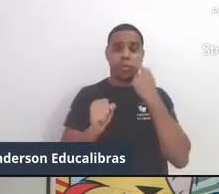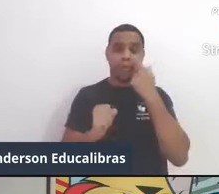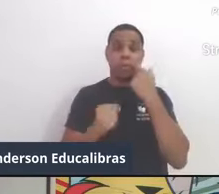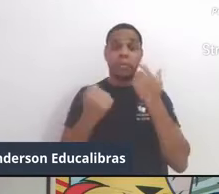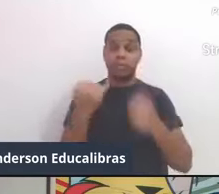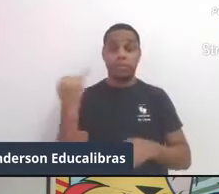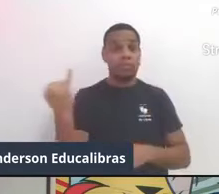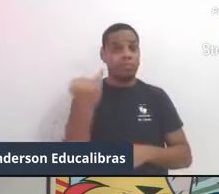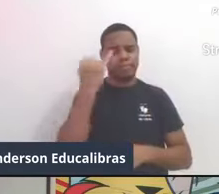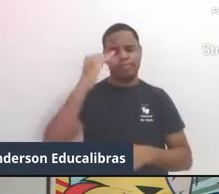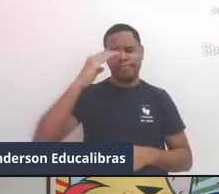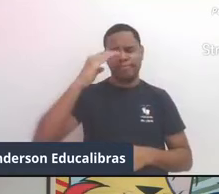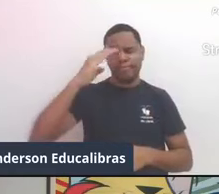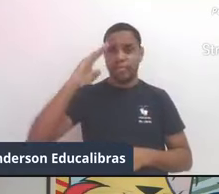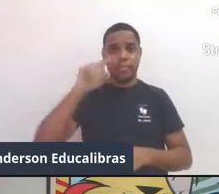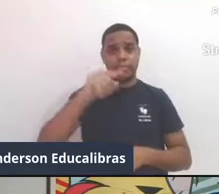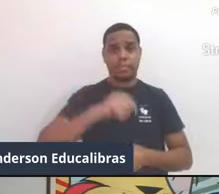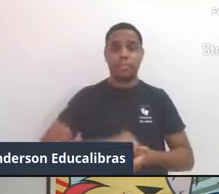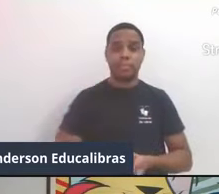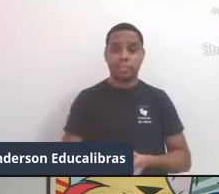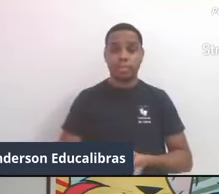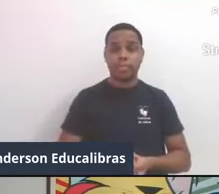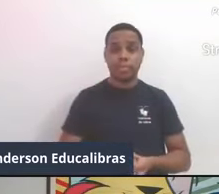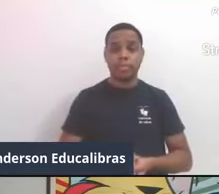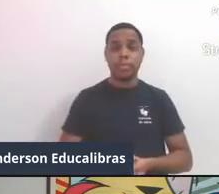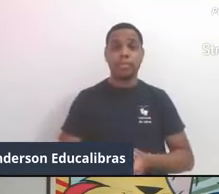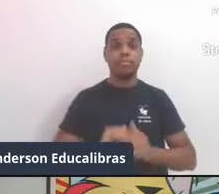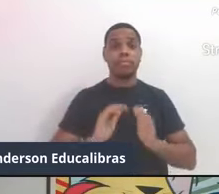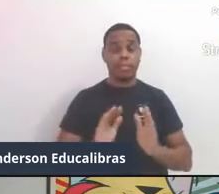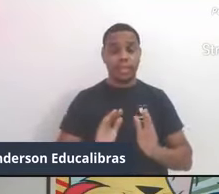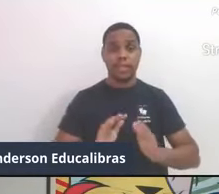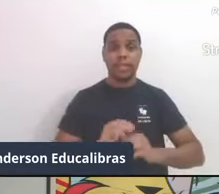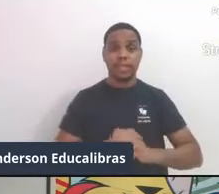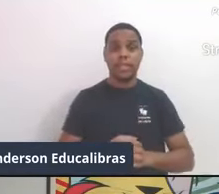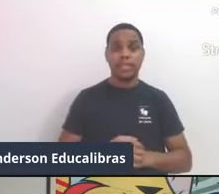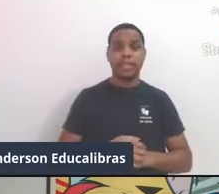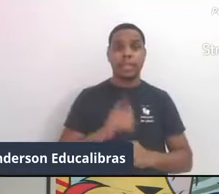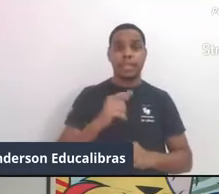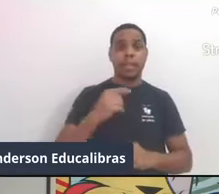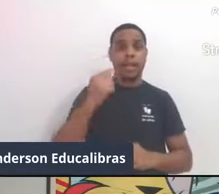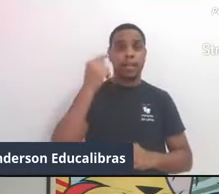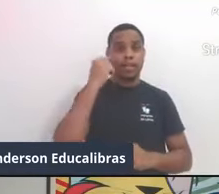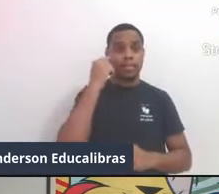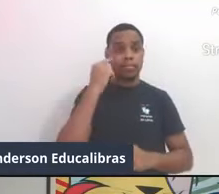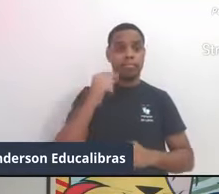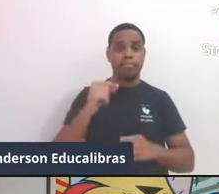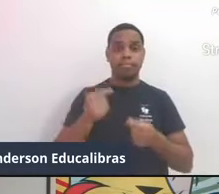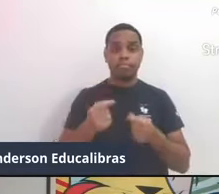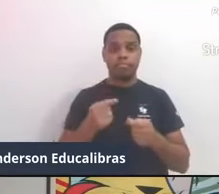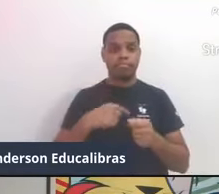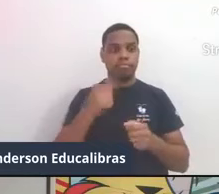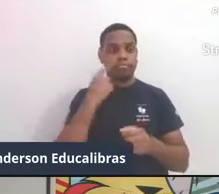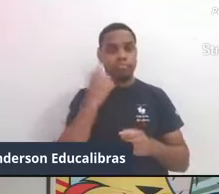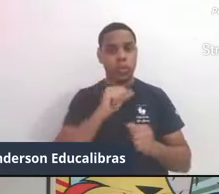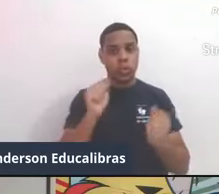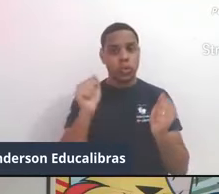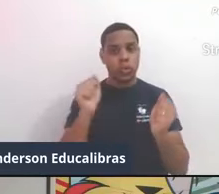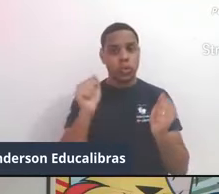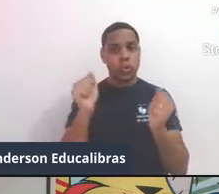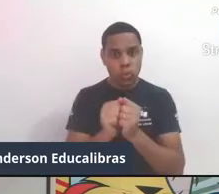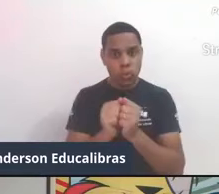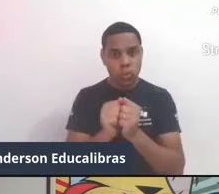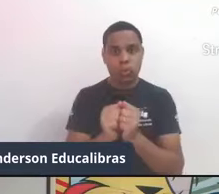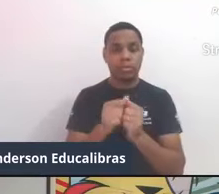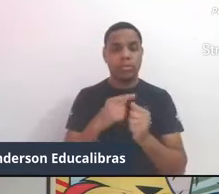isso é fundamental. Mas o fazer, esse passo de realizar junto, de se